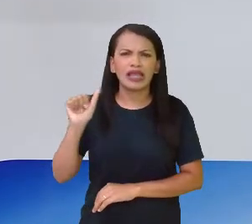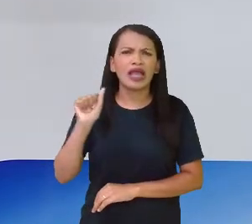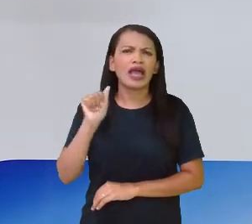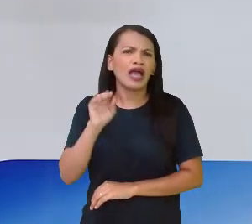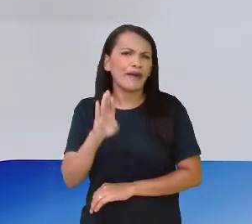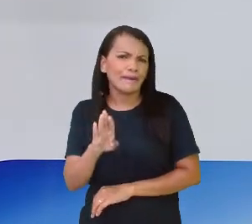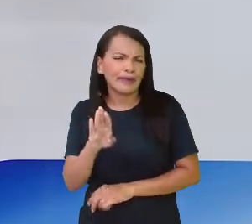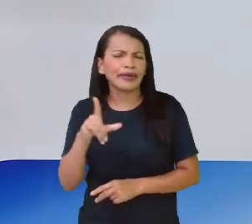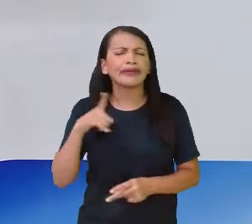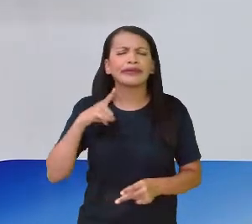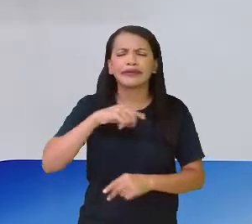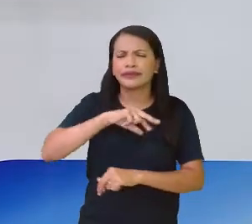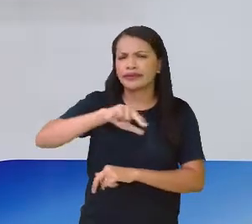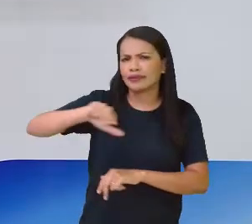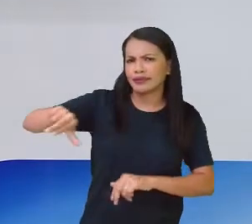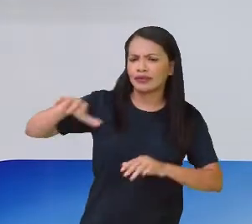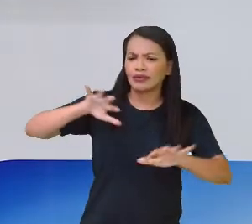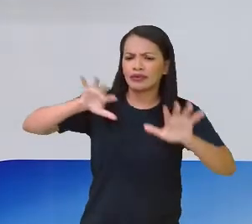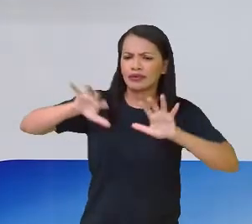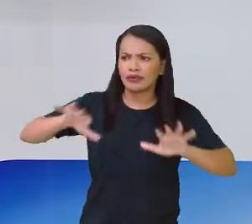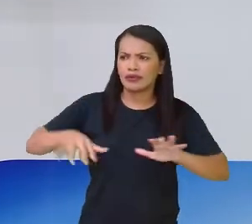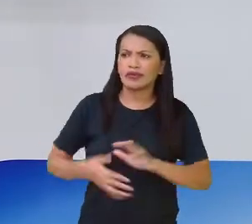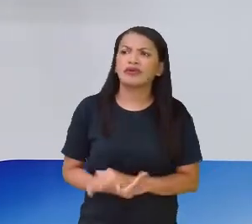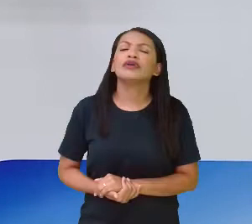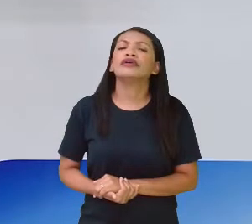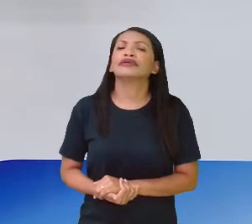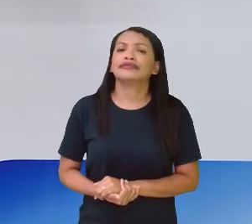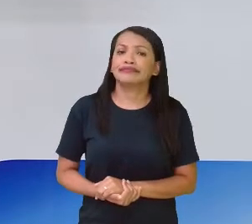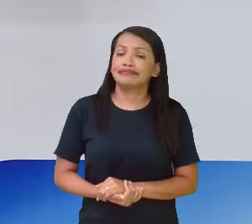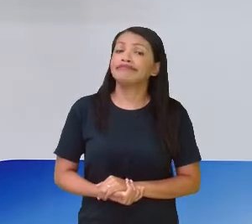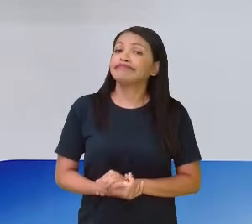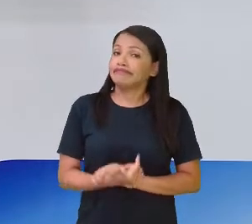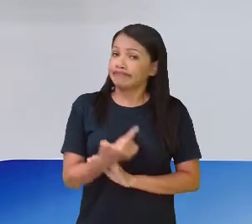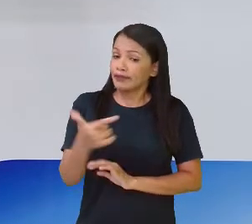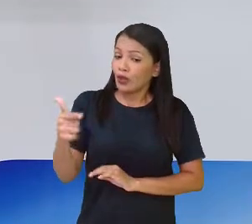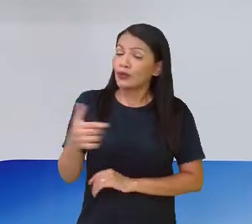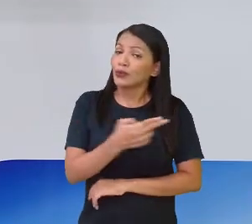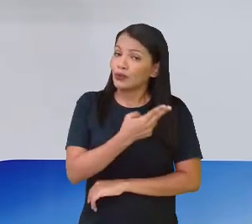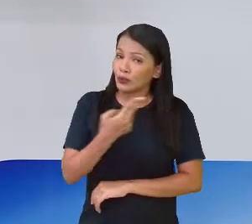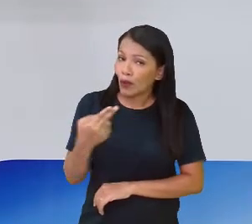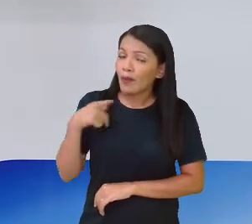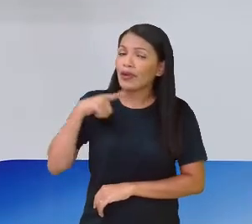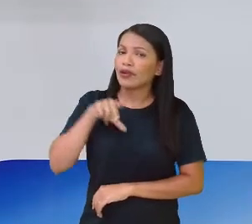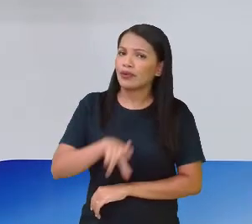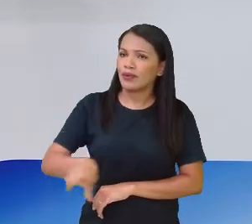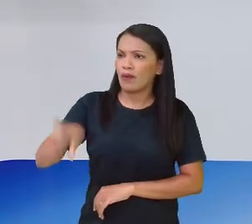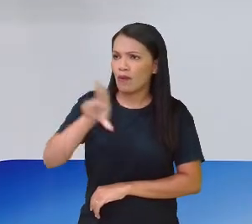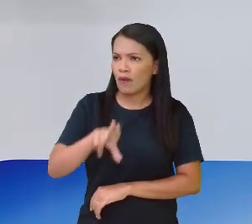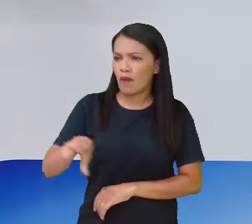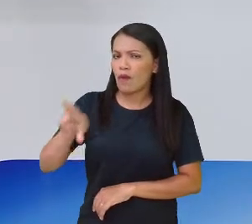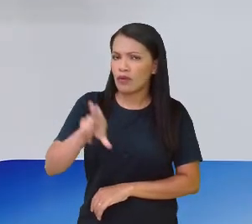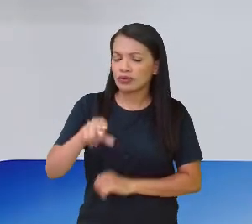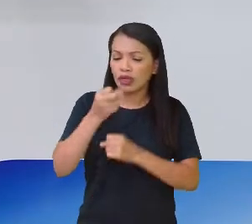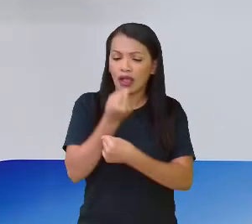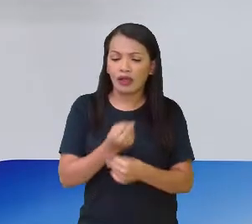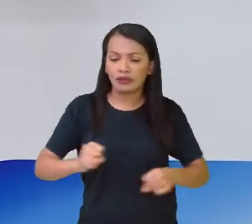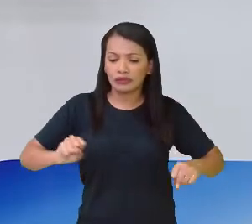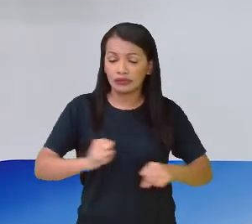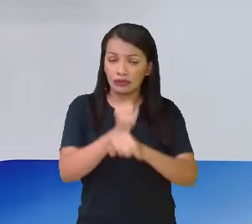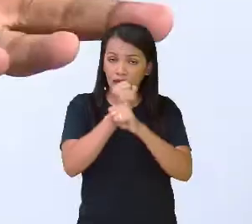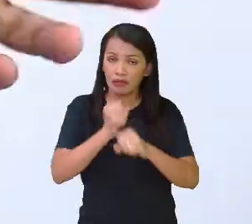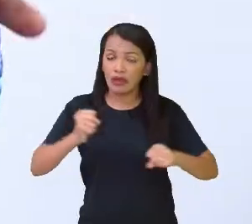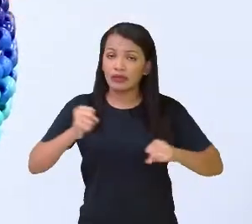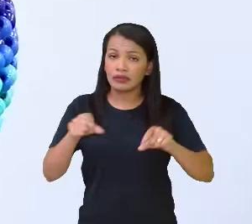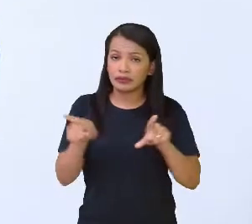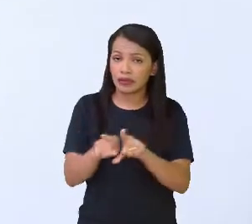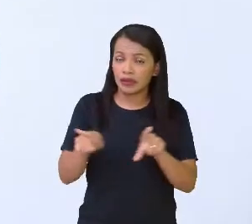em algumas regiões é chamada de chequerê. Mais um instrumento também que é utilizado no maracatu e muito